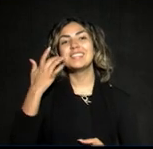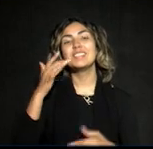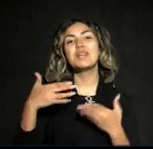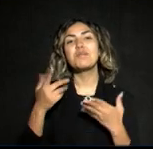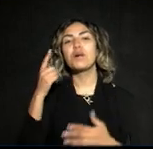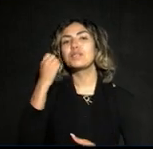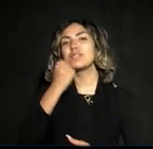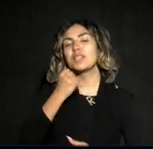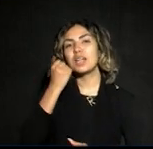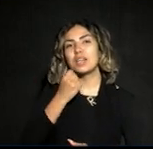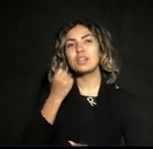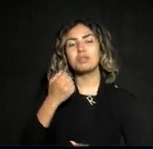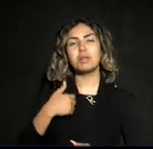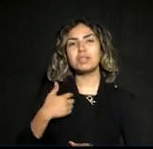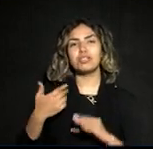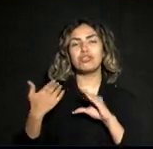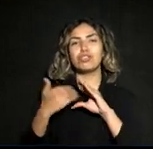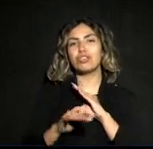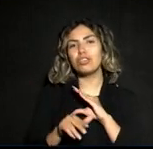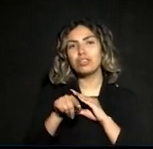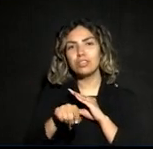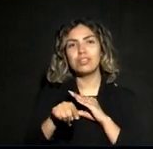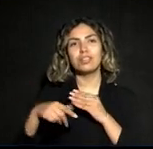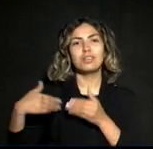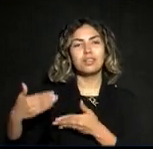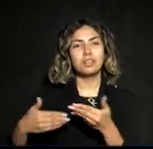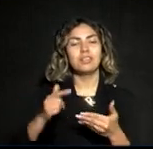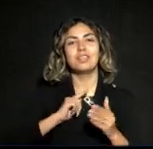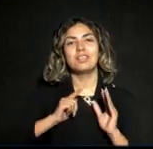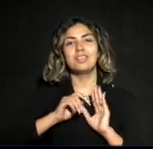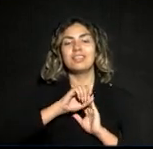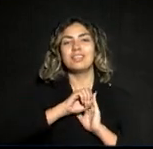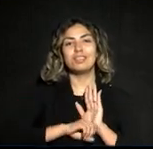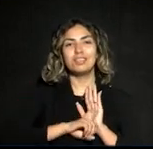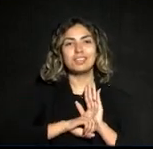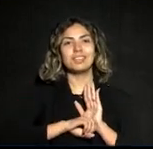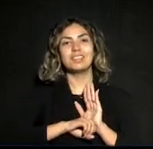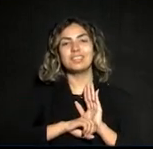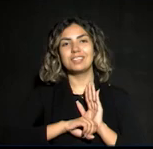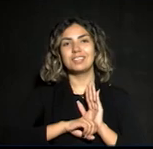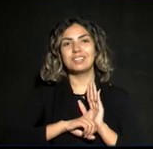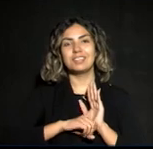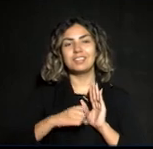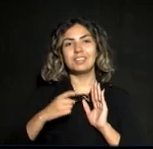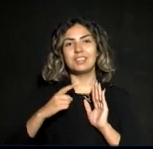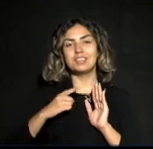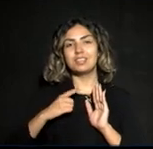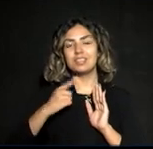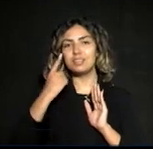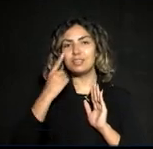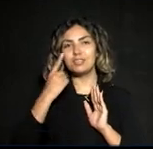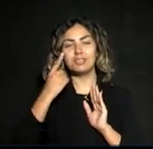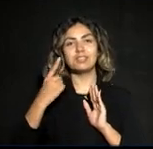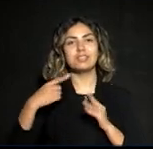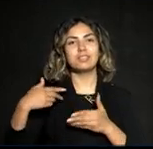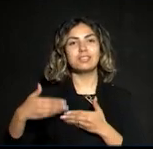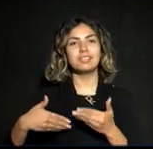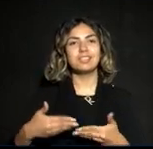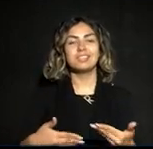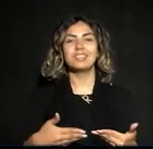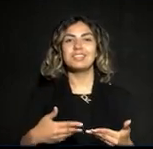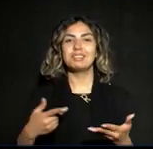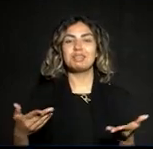processo O Senado não status e nós temos orçamento para dar aumento sem ter nenhum impacto orçamentário